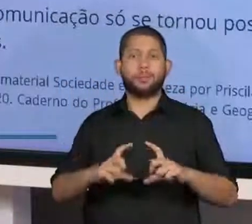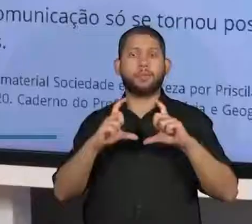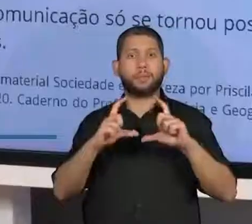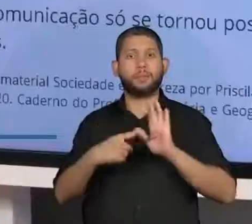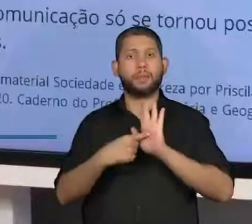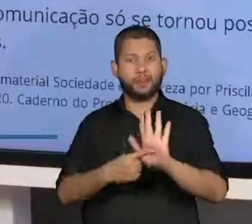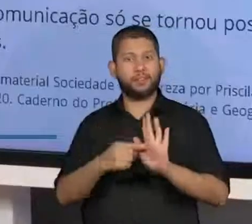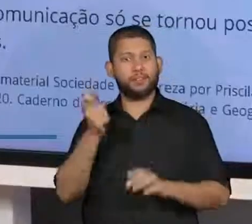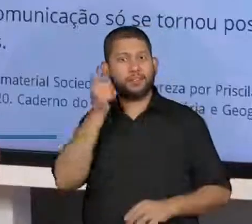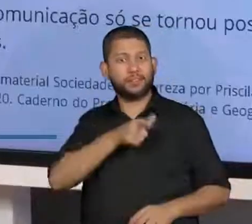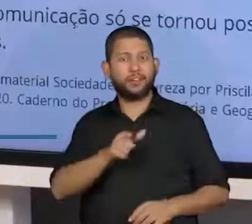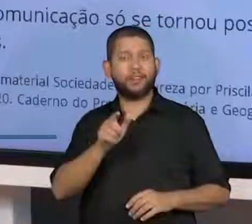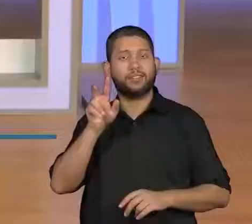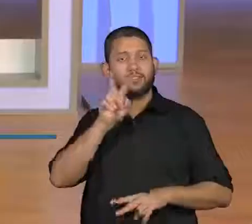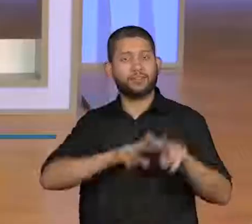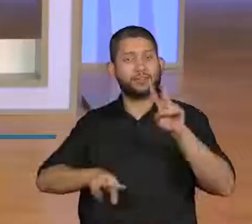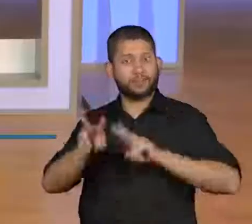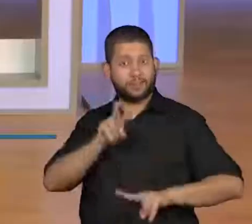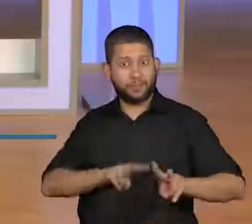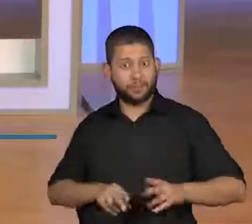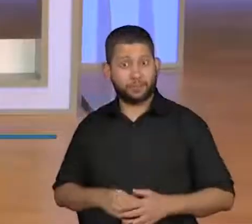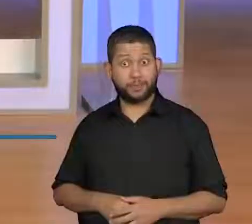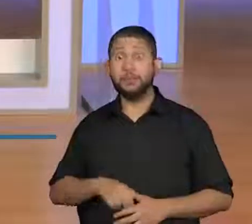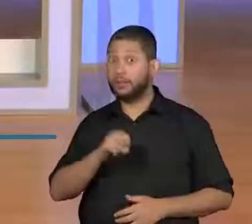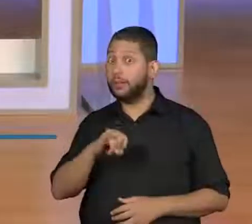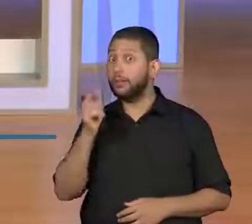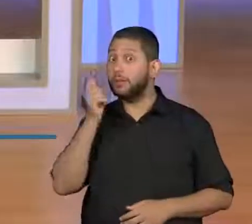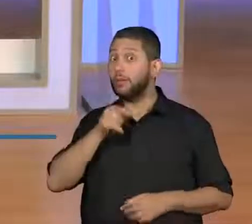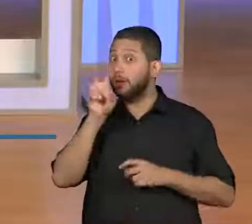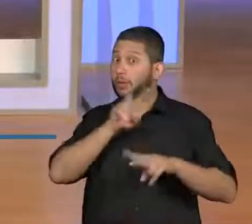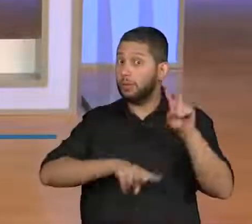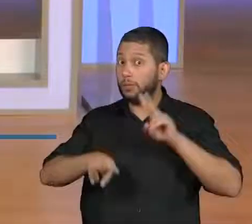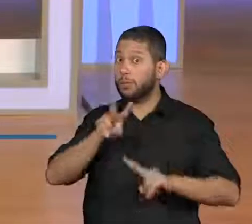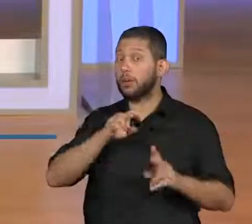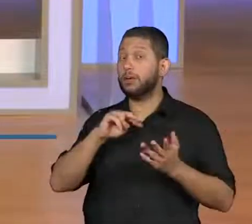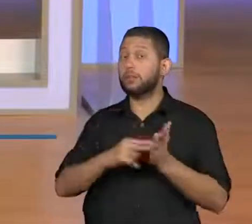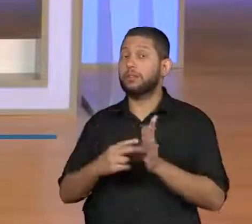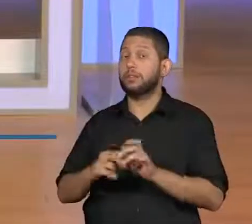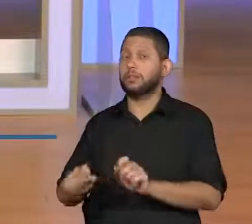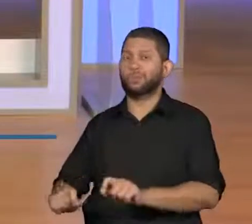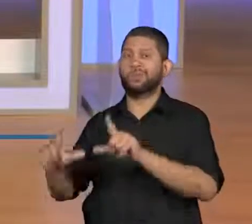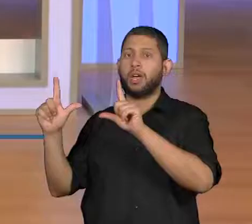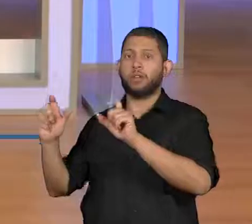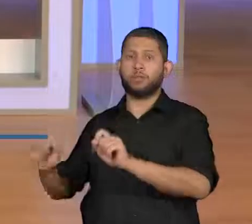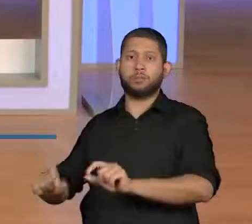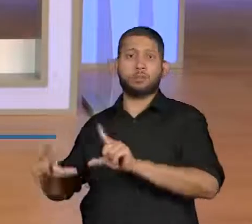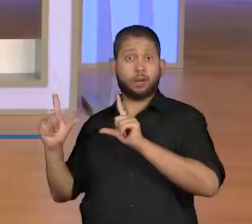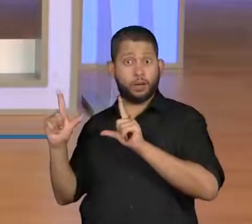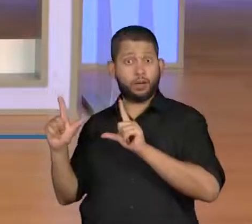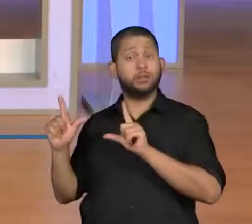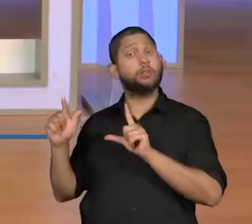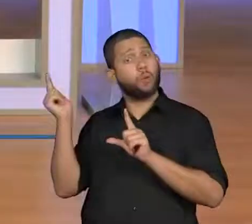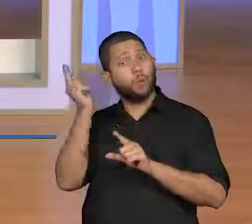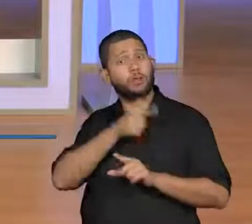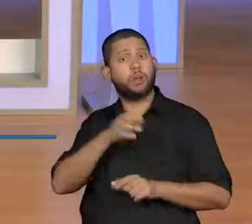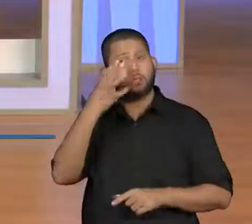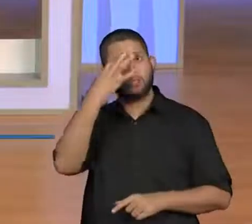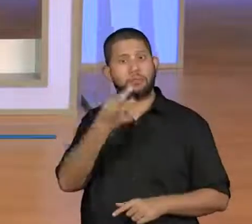você consegue entender, é sinal que o objetivo das imagens em textos foram